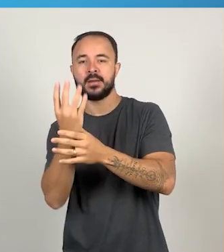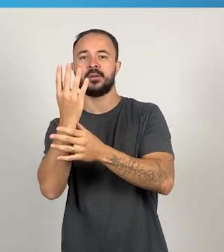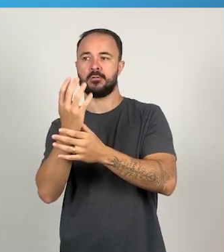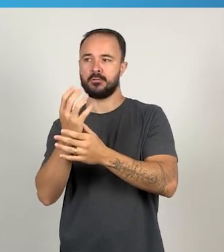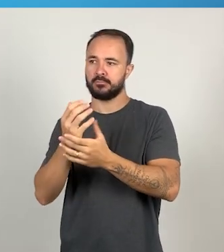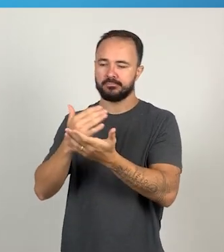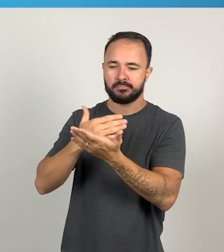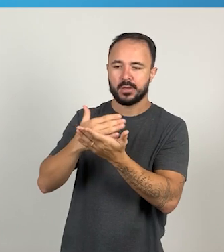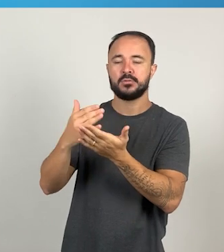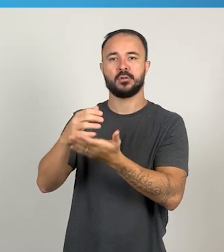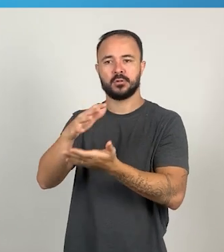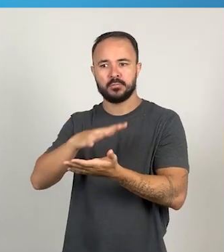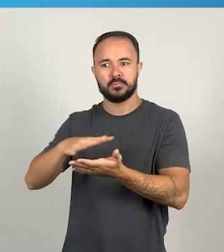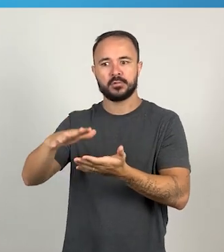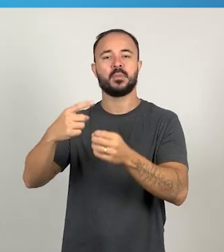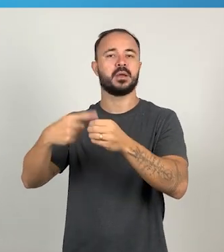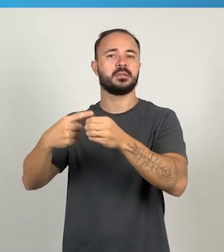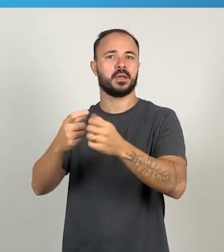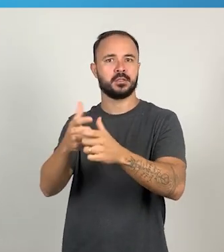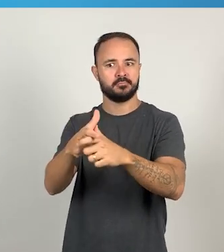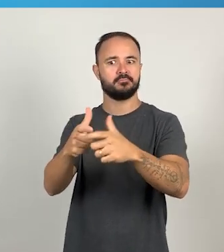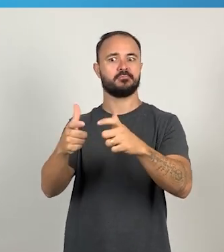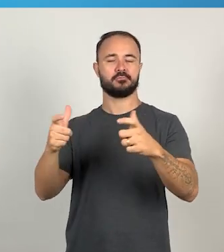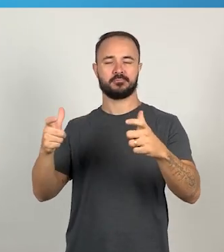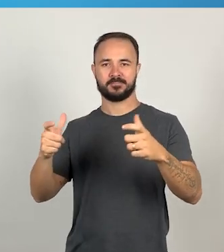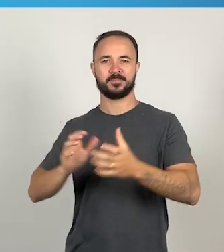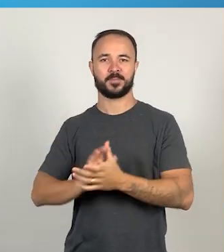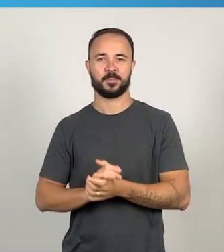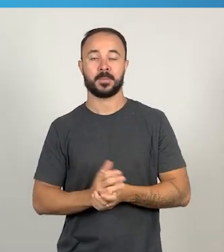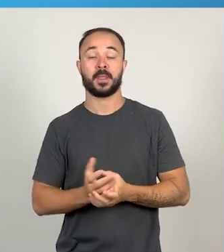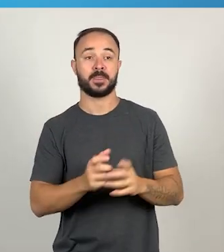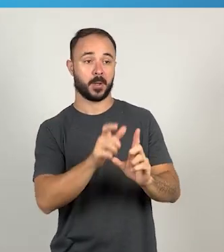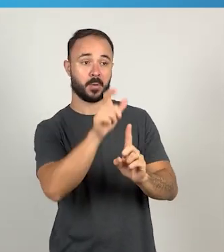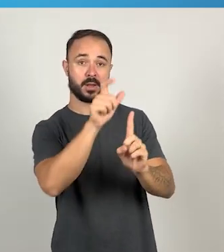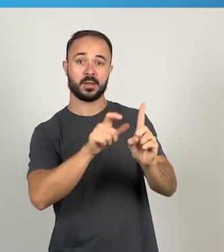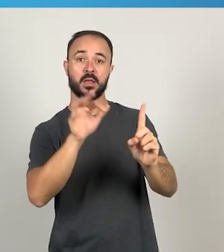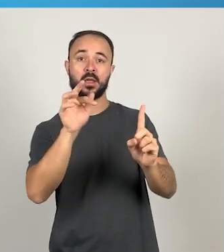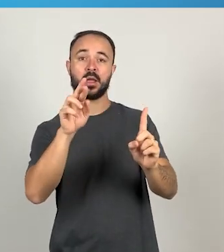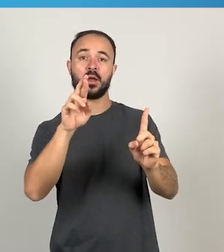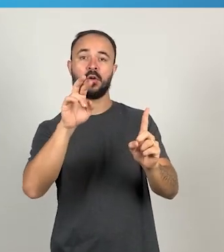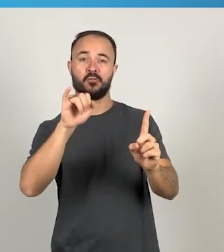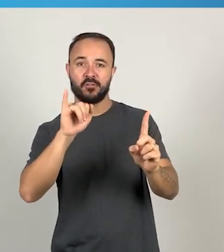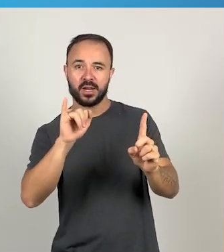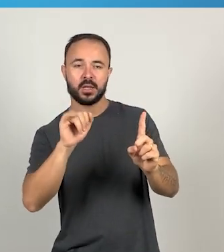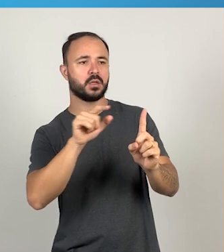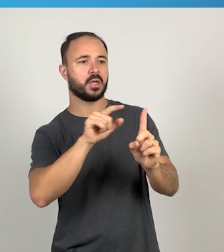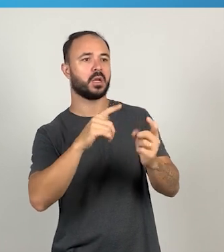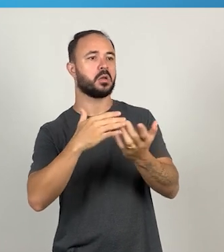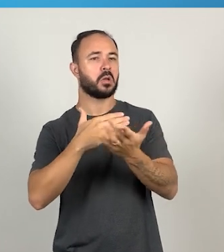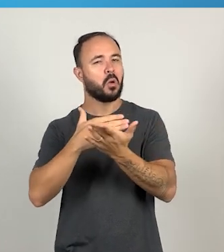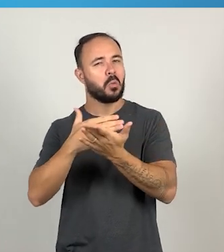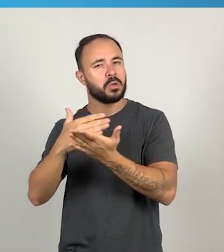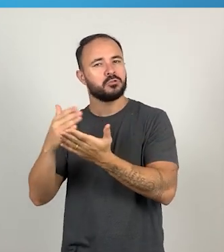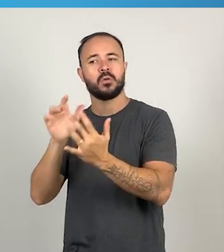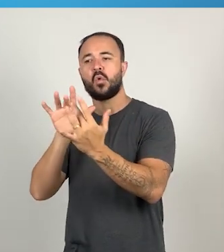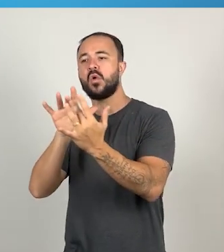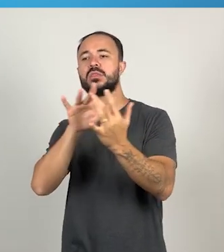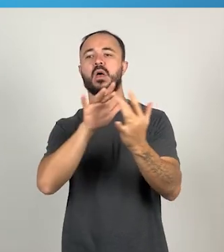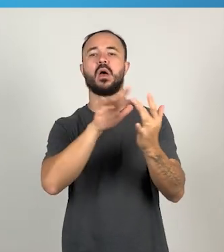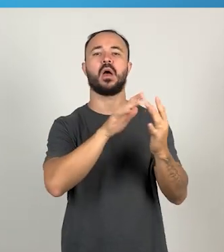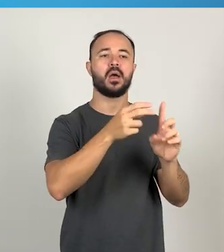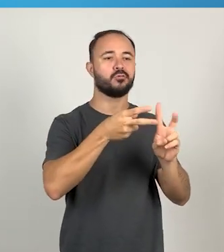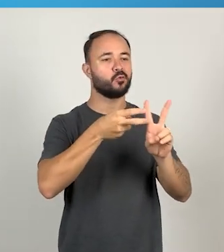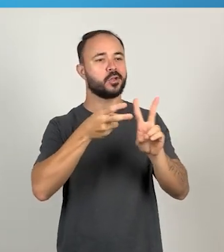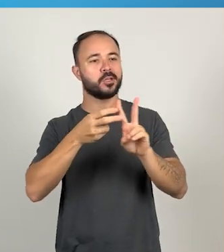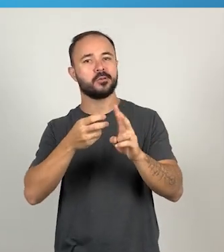região. Ele foi conhecendo o território, se aproximando dos indígenas e tentando criar uma vila, até